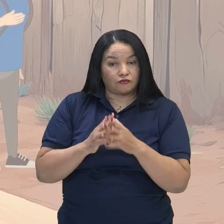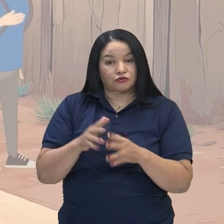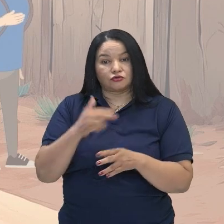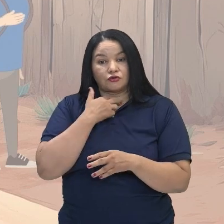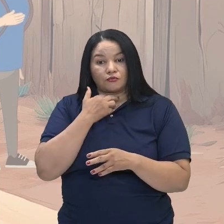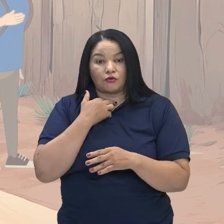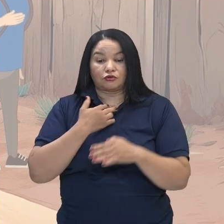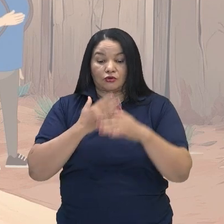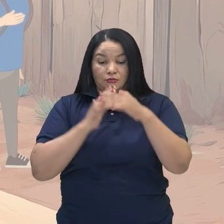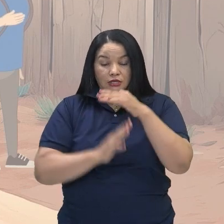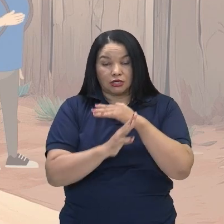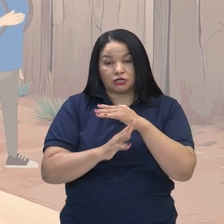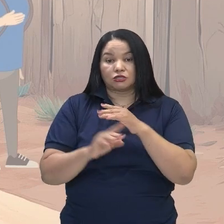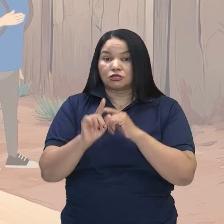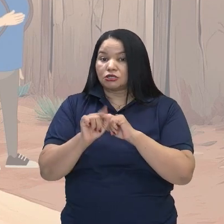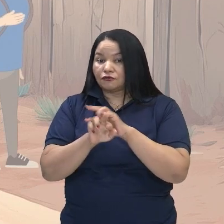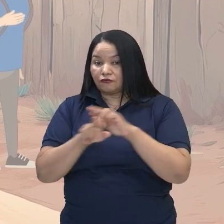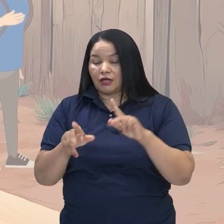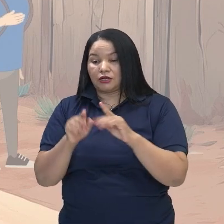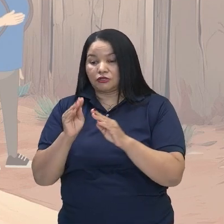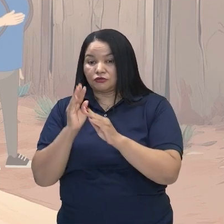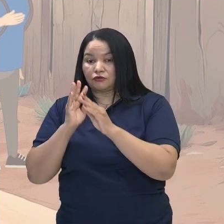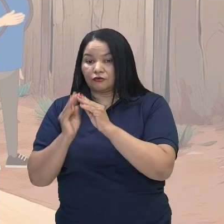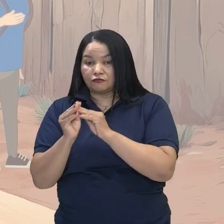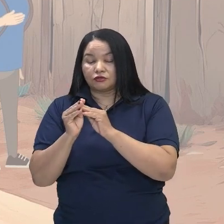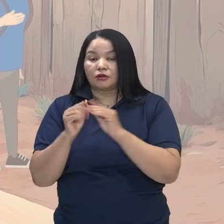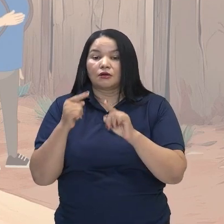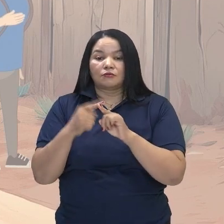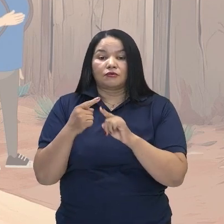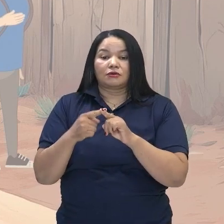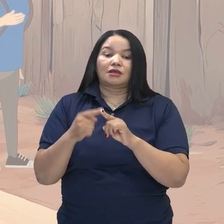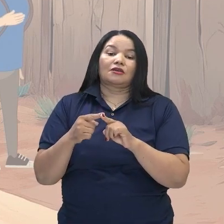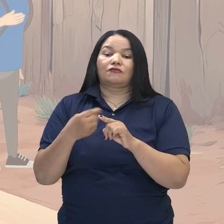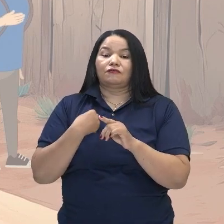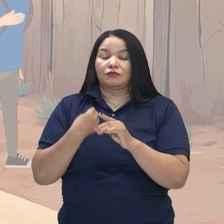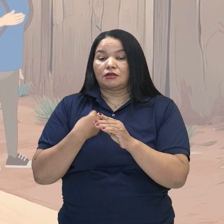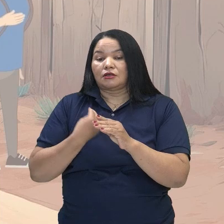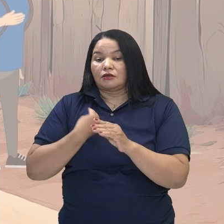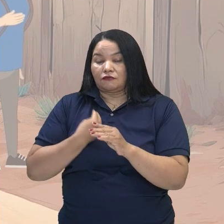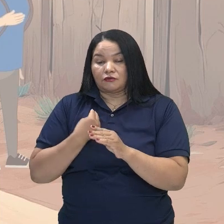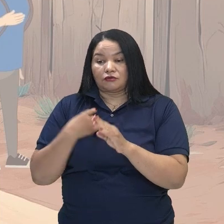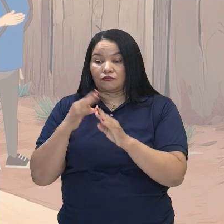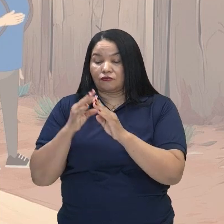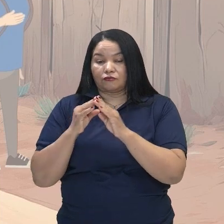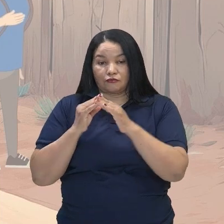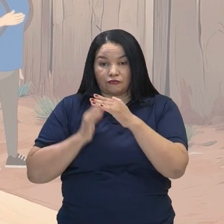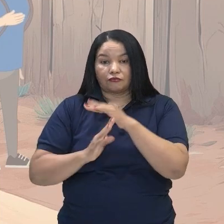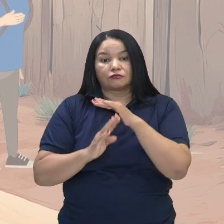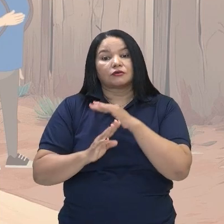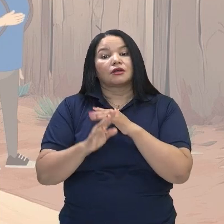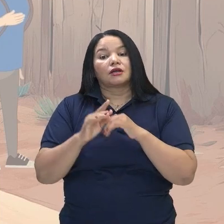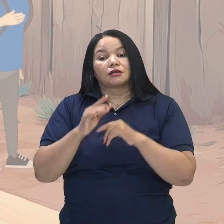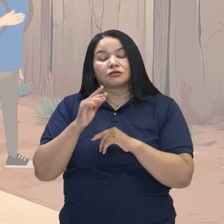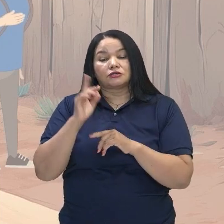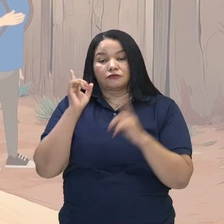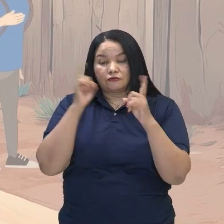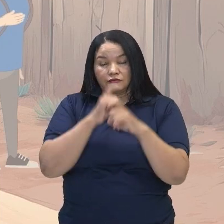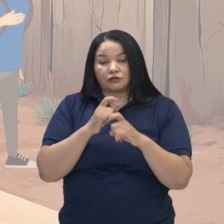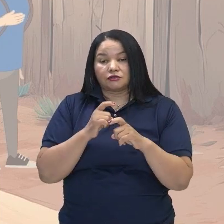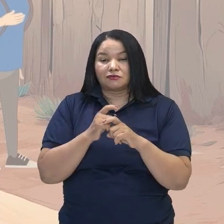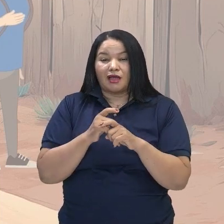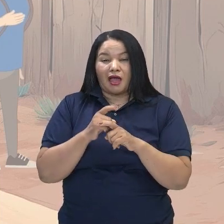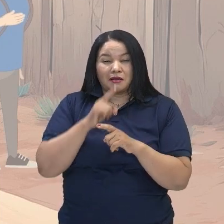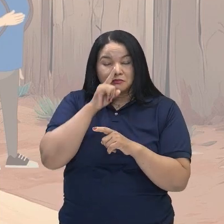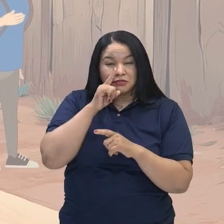os refugiados, porque a vida desses últimos é bem mais difícil. Eles enfrentam desafios como perigosas fugas do